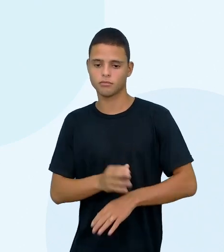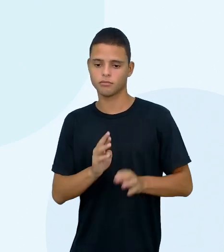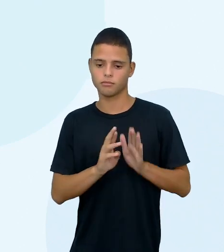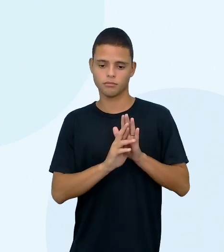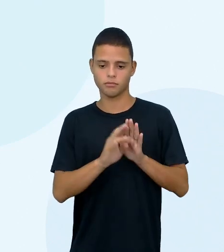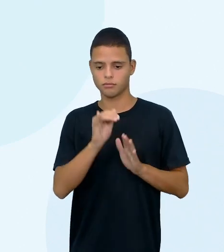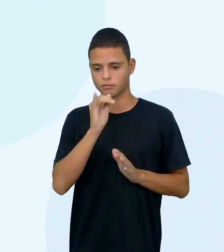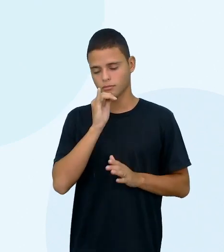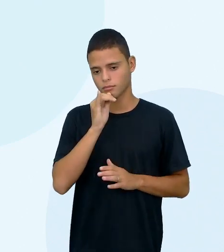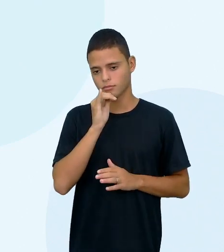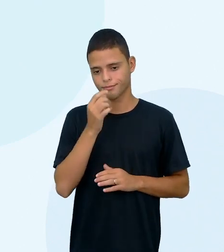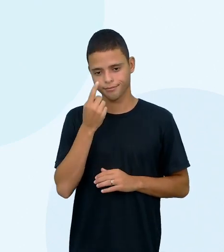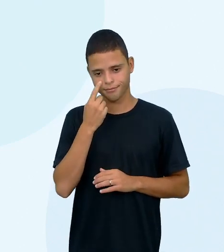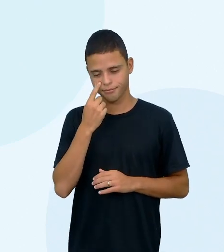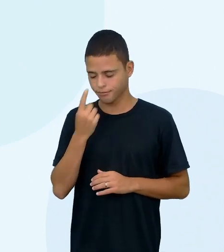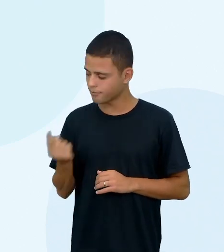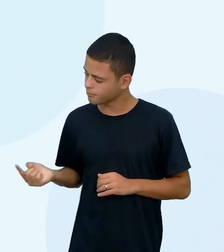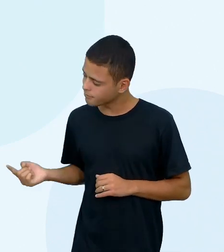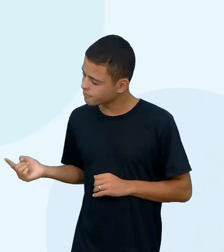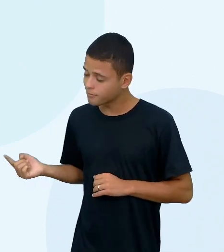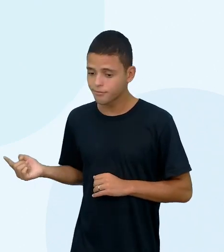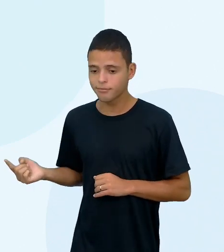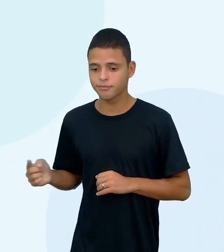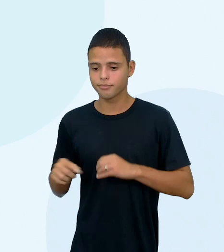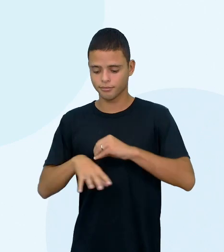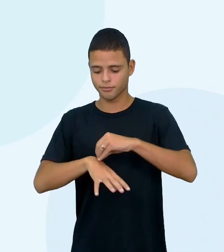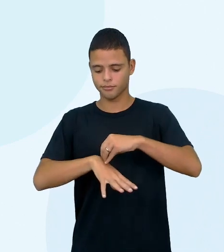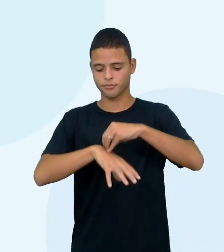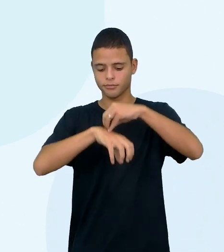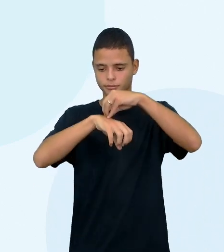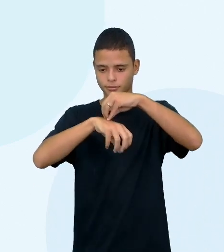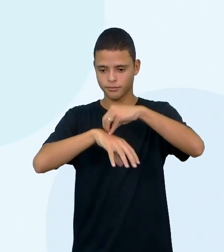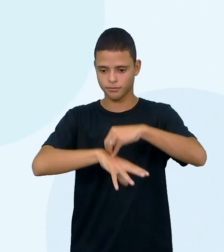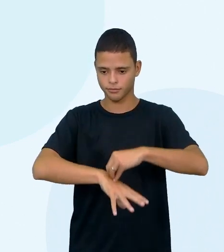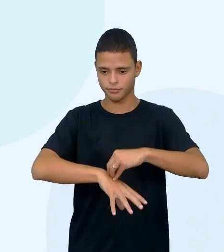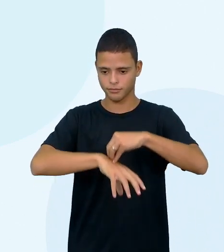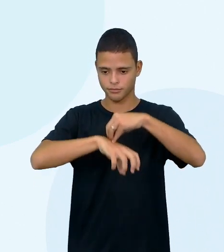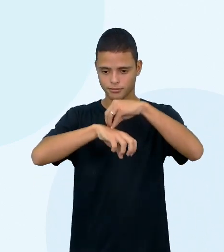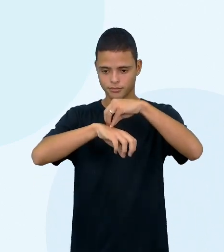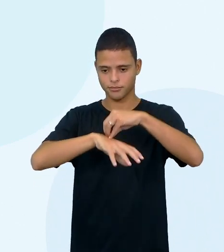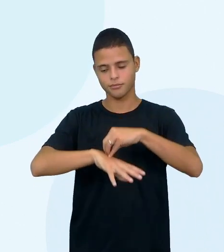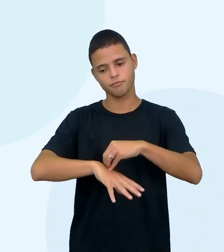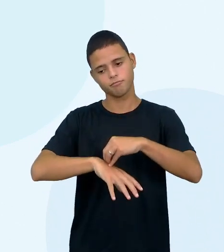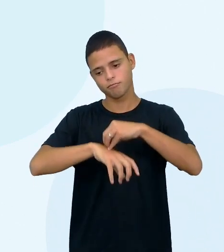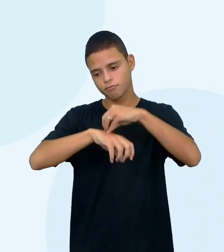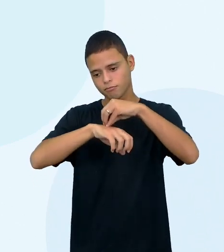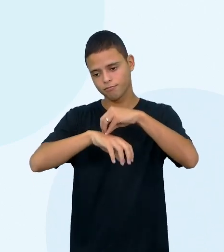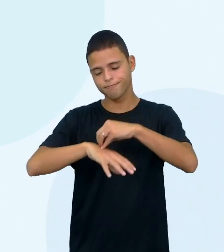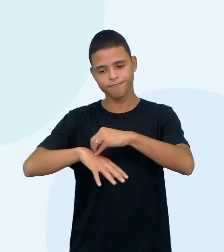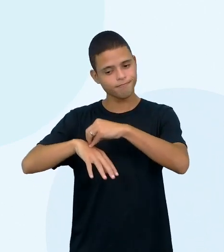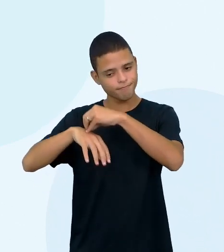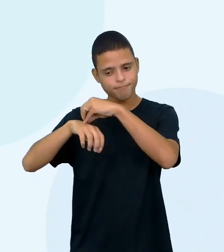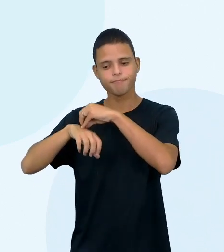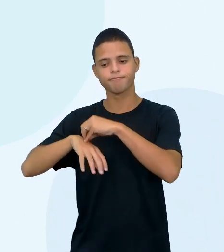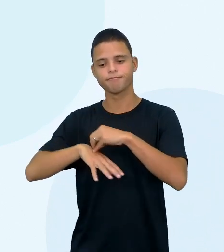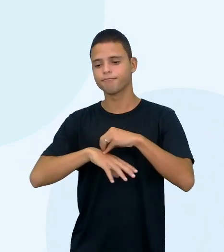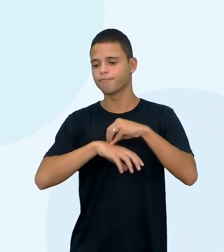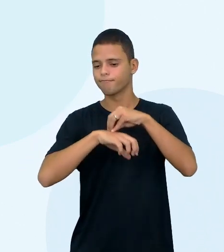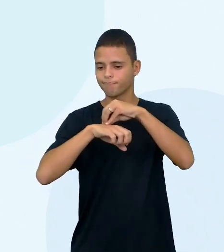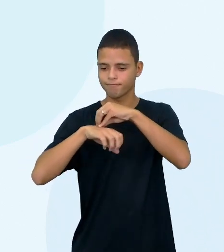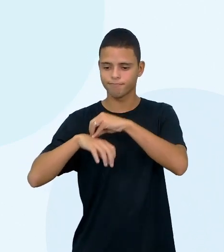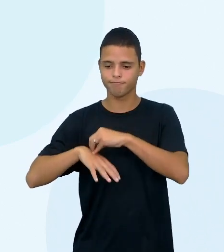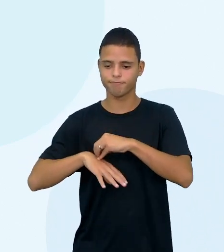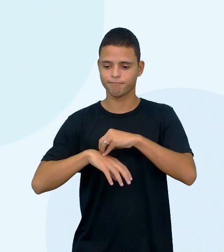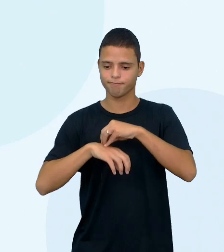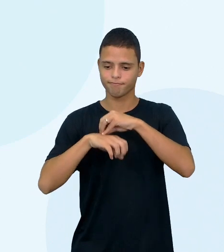representantes estão aparecendo aí para vocês são os quinidários. Então ali, olha, as medusas, as caravelas, né? Esses